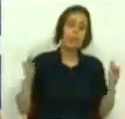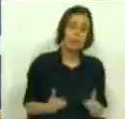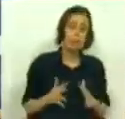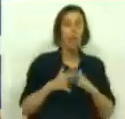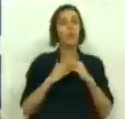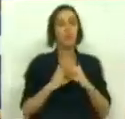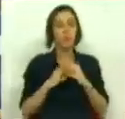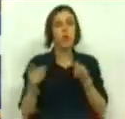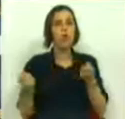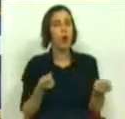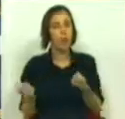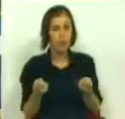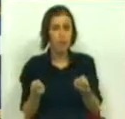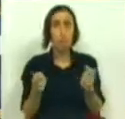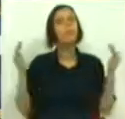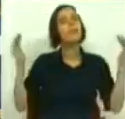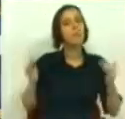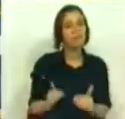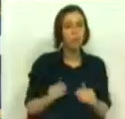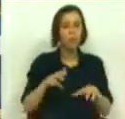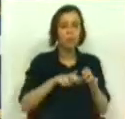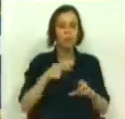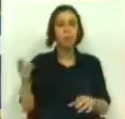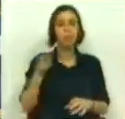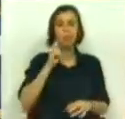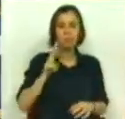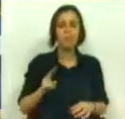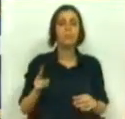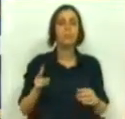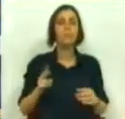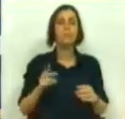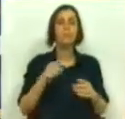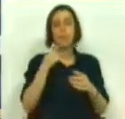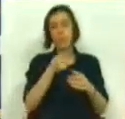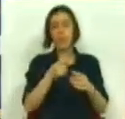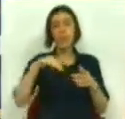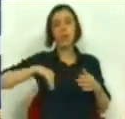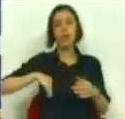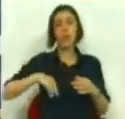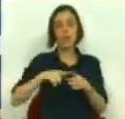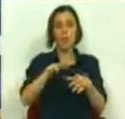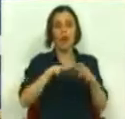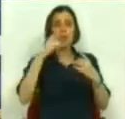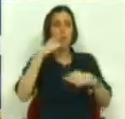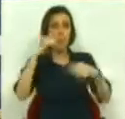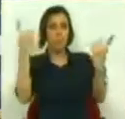diminui estruturas e organismos, diminui cargos dirigentes, moraliza as remunerações no